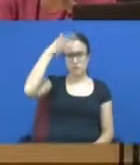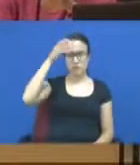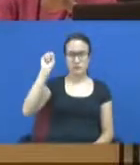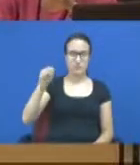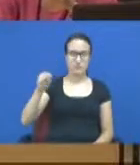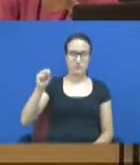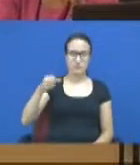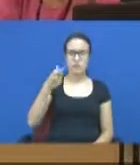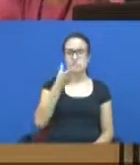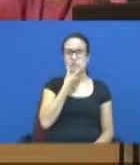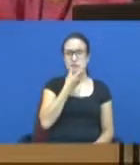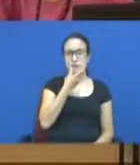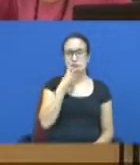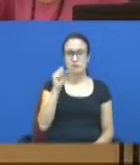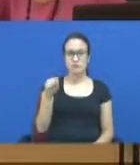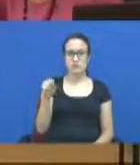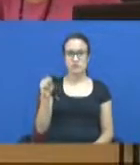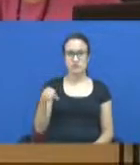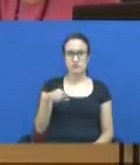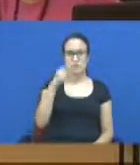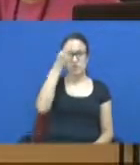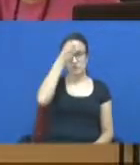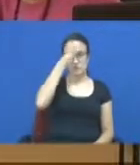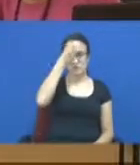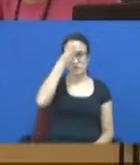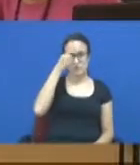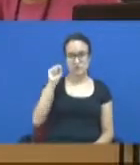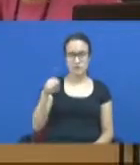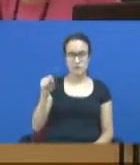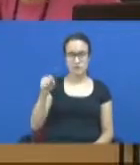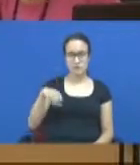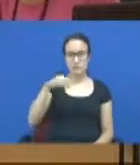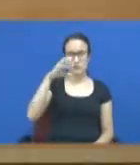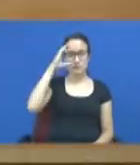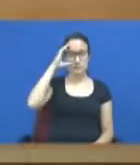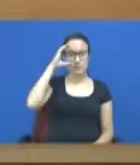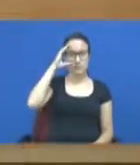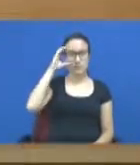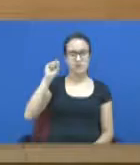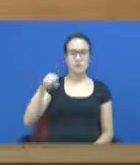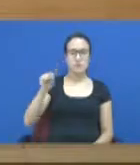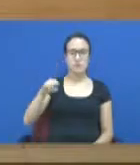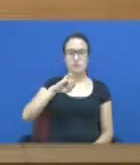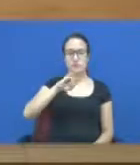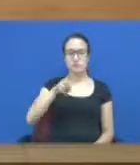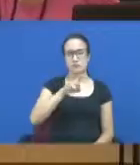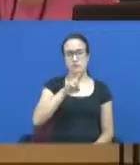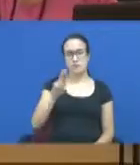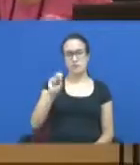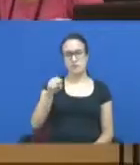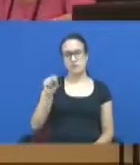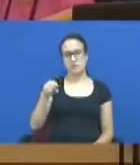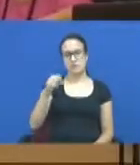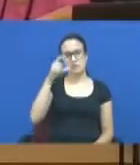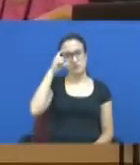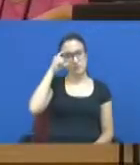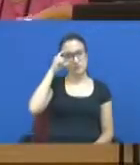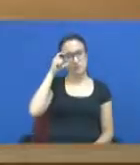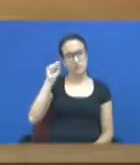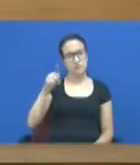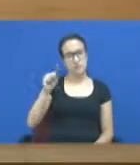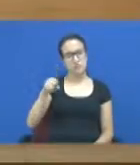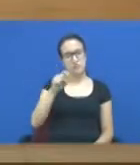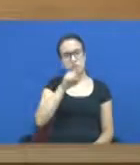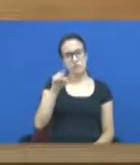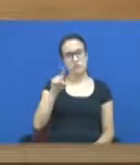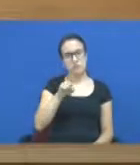Sim, excelência. Érica Monteiro. Sim. Jorge de Freitas. Sim. José Couto. Sim. José Eduardo. Sim. José Farid.